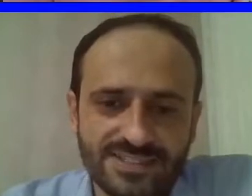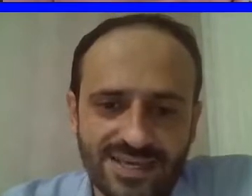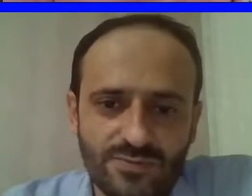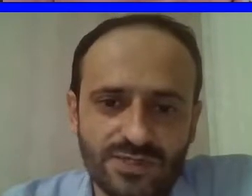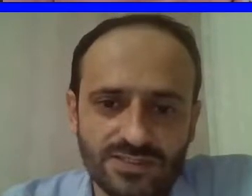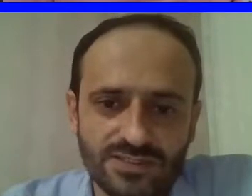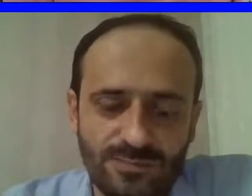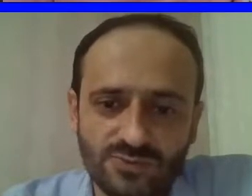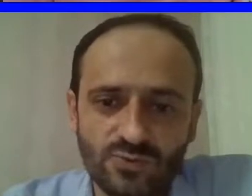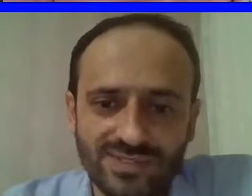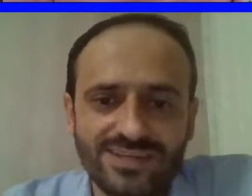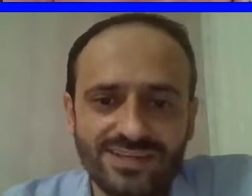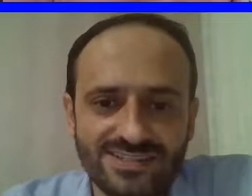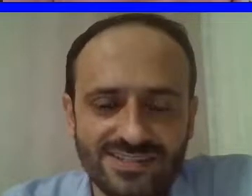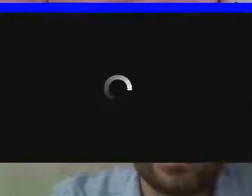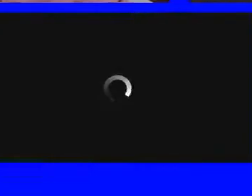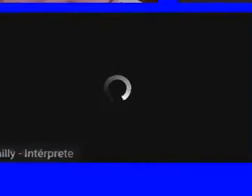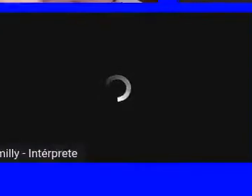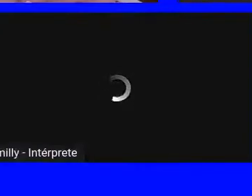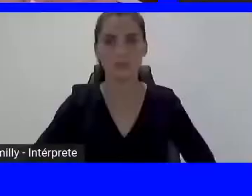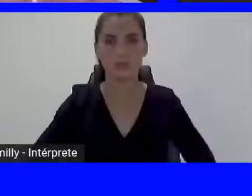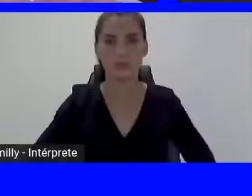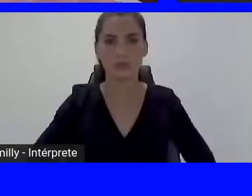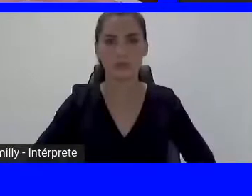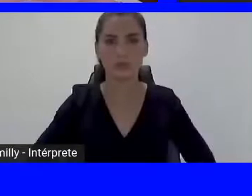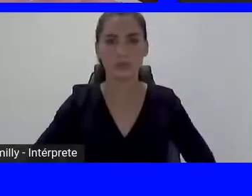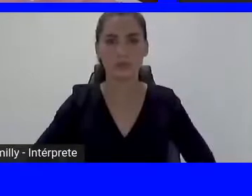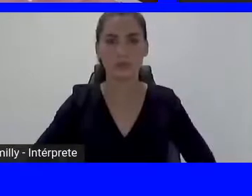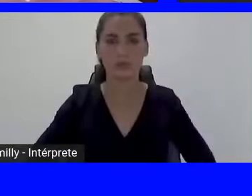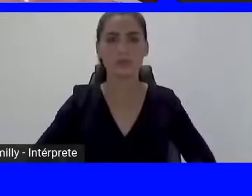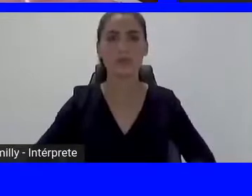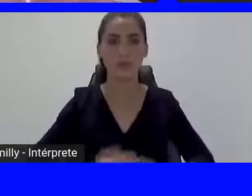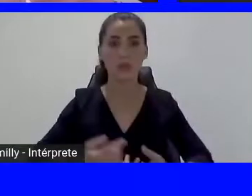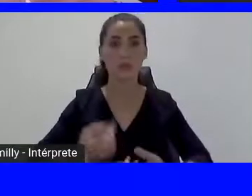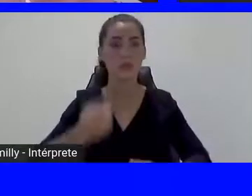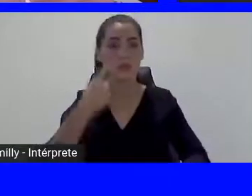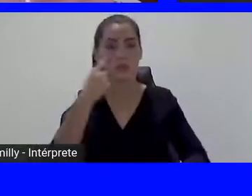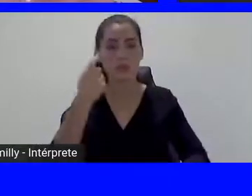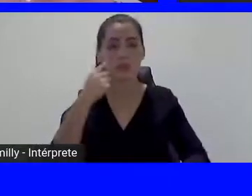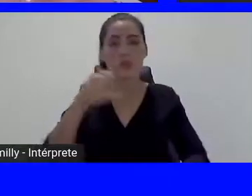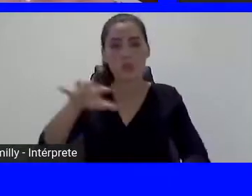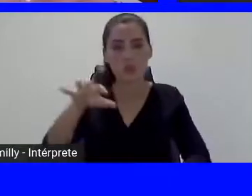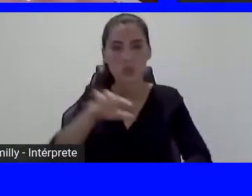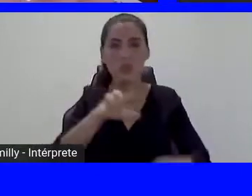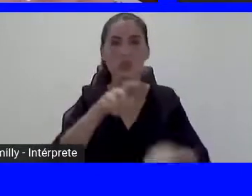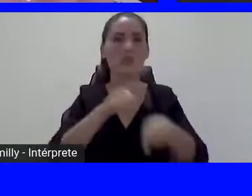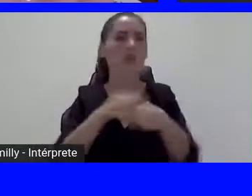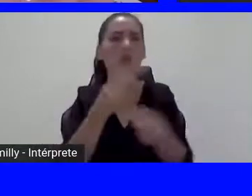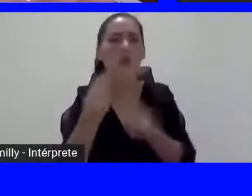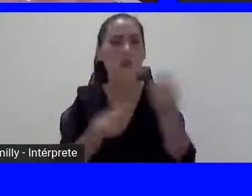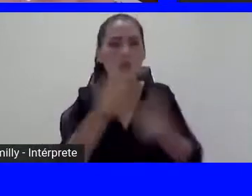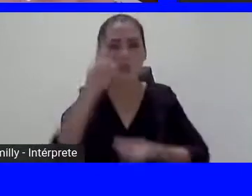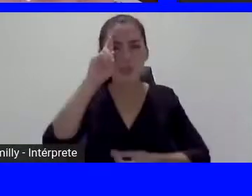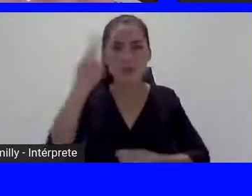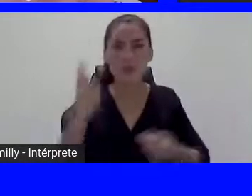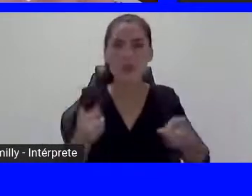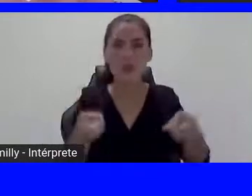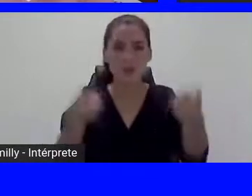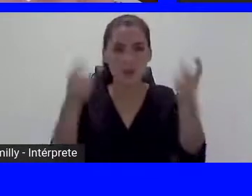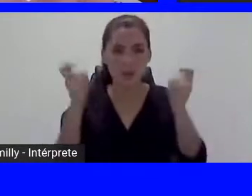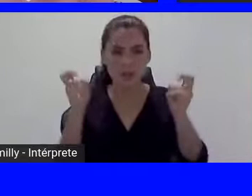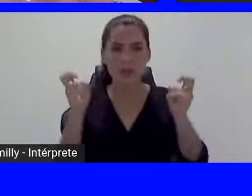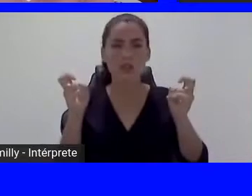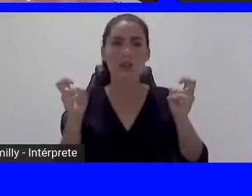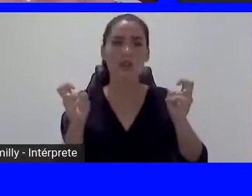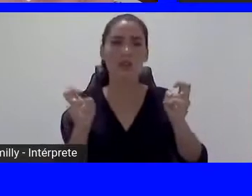né? A gente sabe, pesam os interesses regionais também, né? Como é que a senhora vê essa unidade do